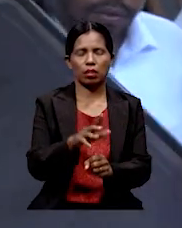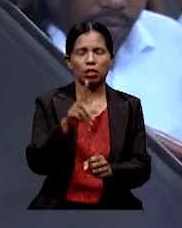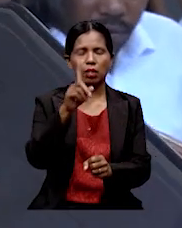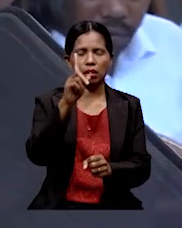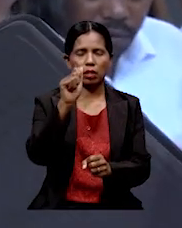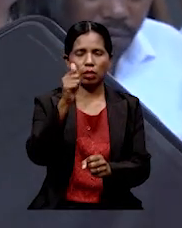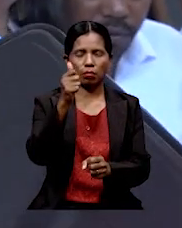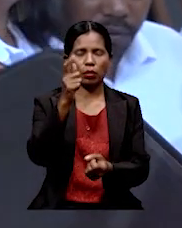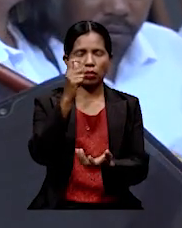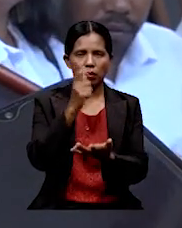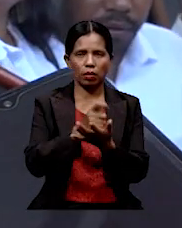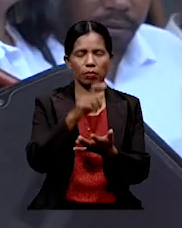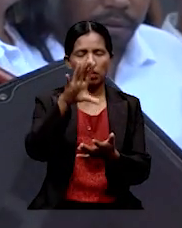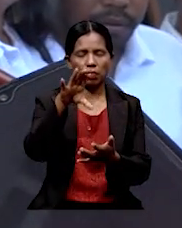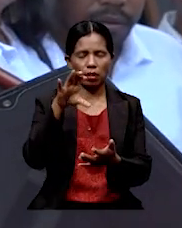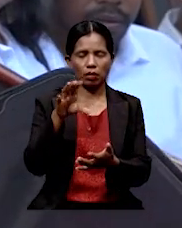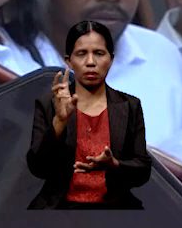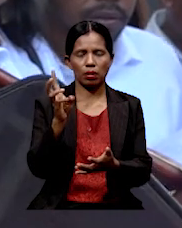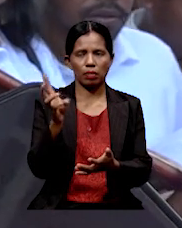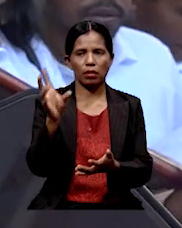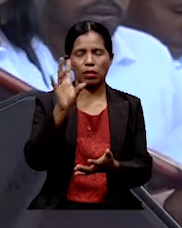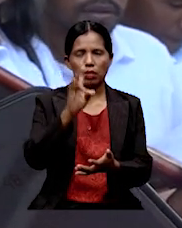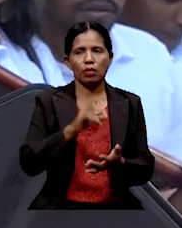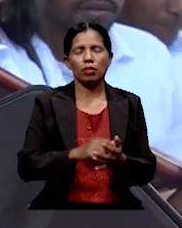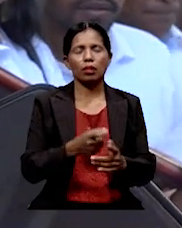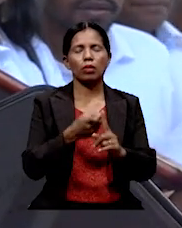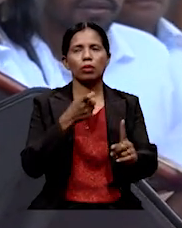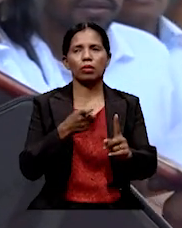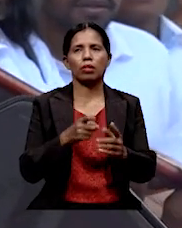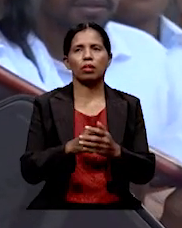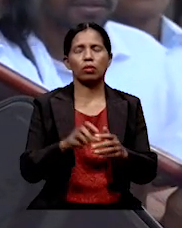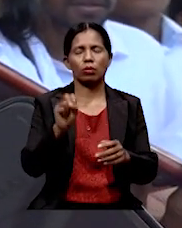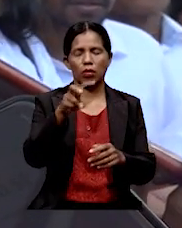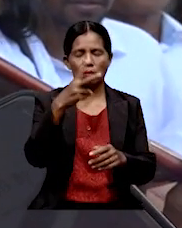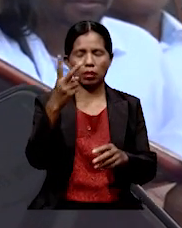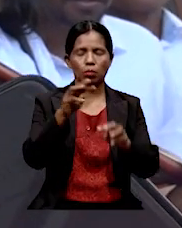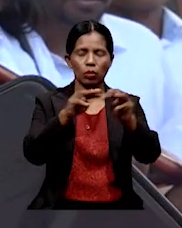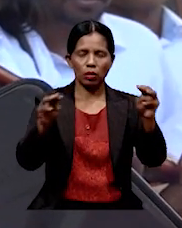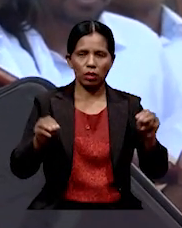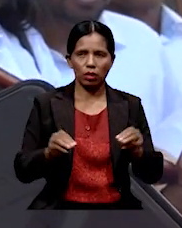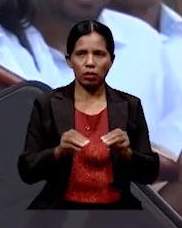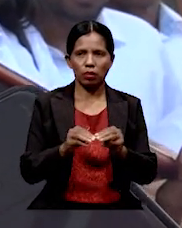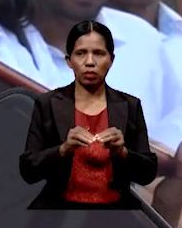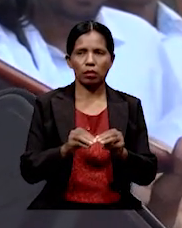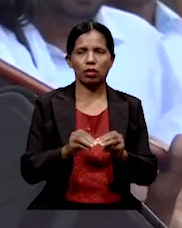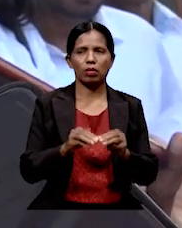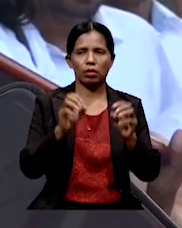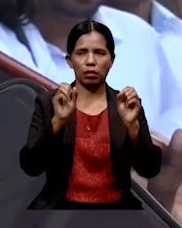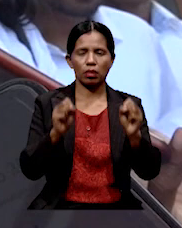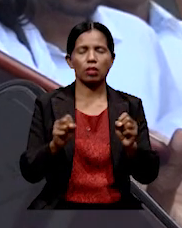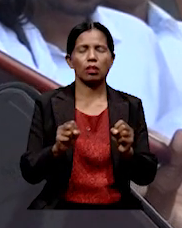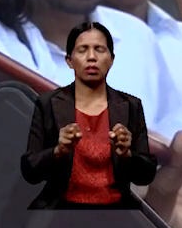10.567, na BMK oficialmente, mais hoje 12 municípios, ou um distrito, mais região